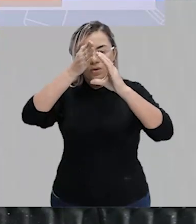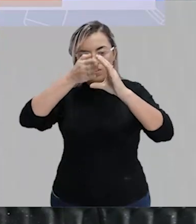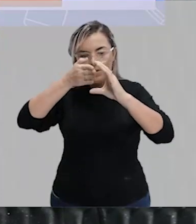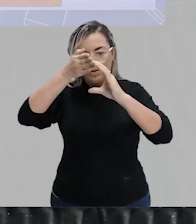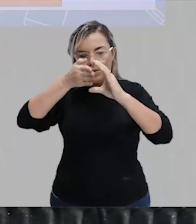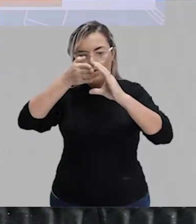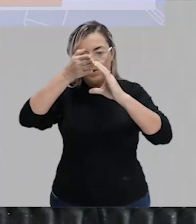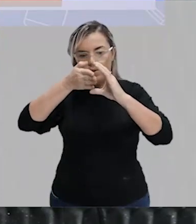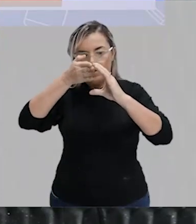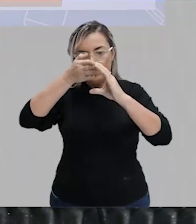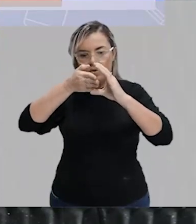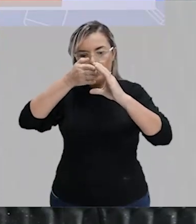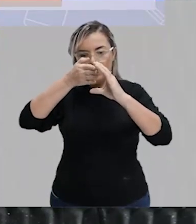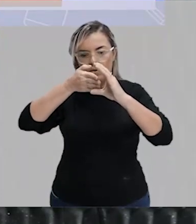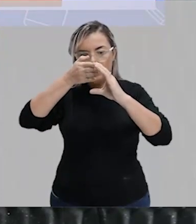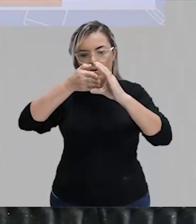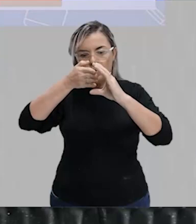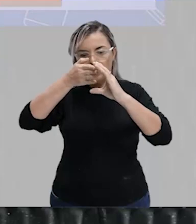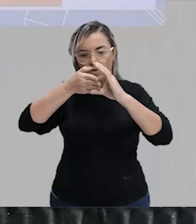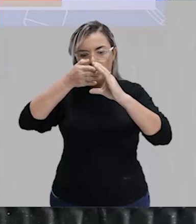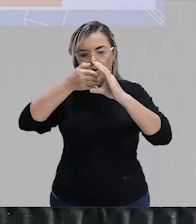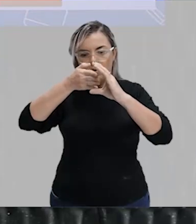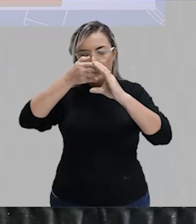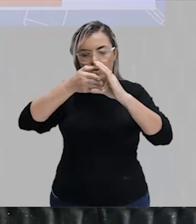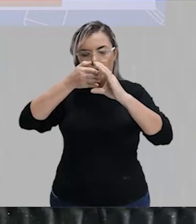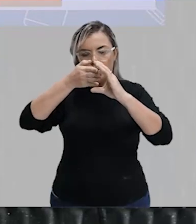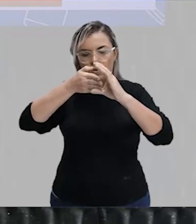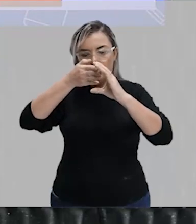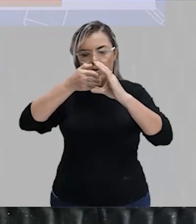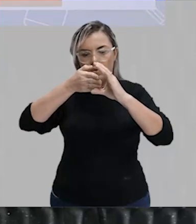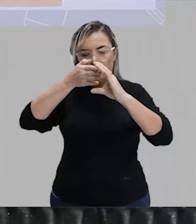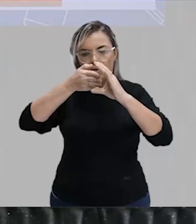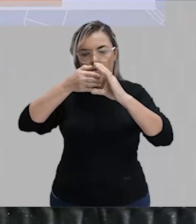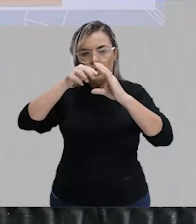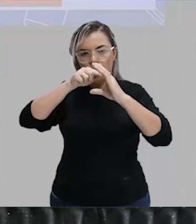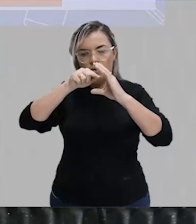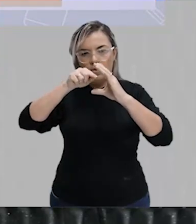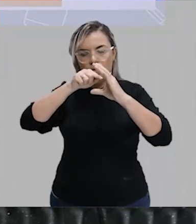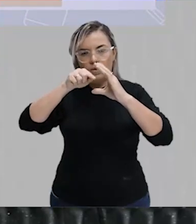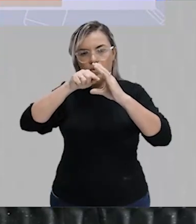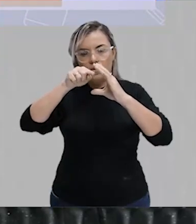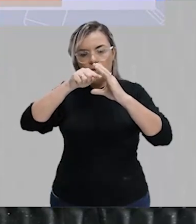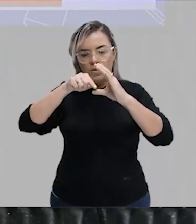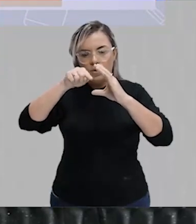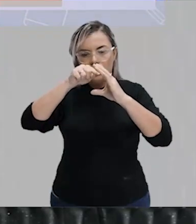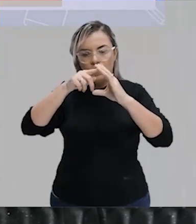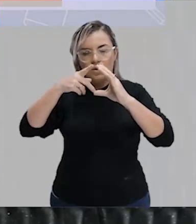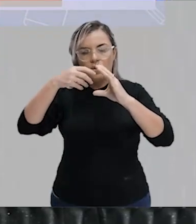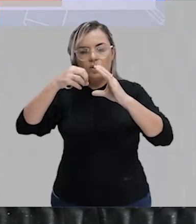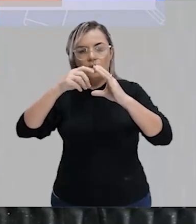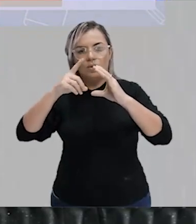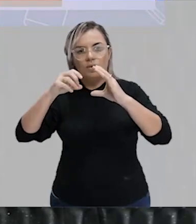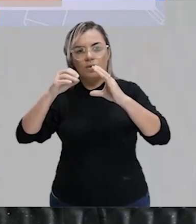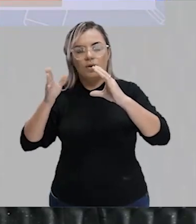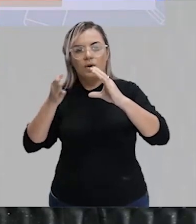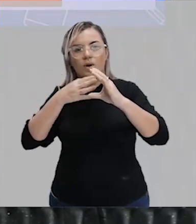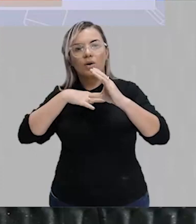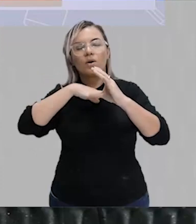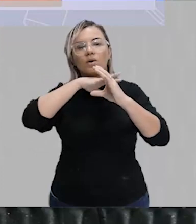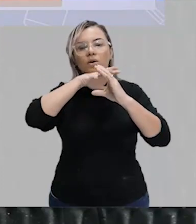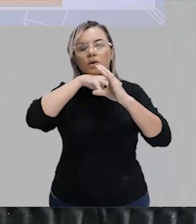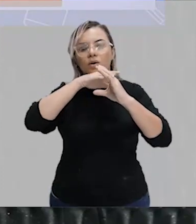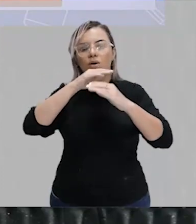né? Um disco germinativo. Uma região é o chamado de polo animal. É a região onde o animal vai